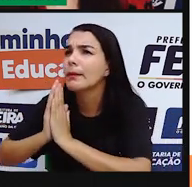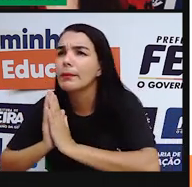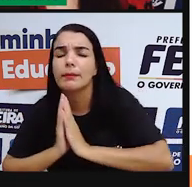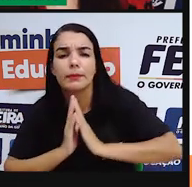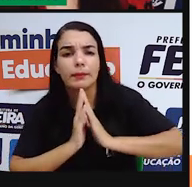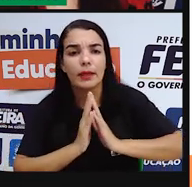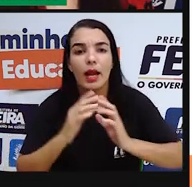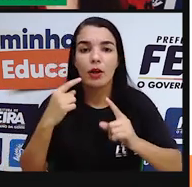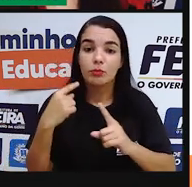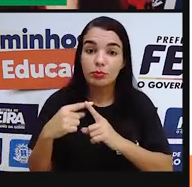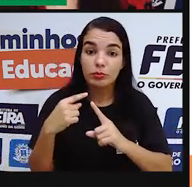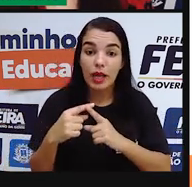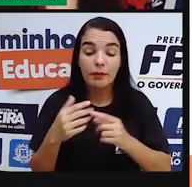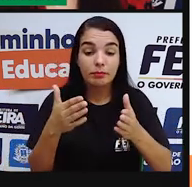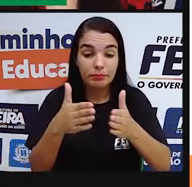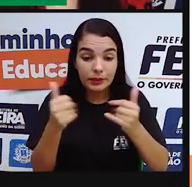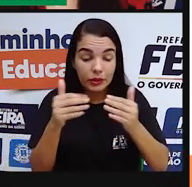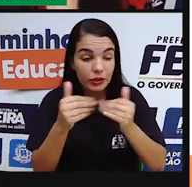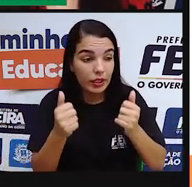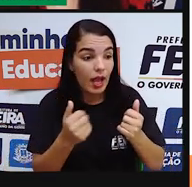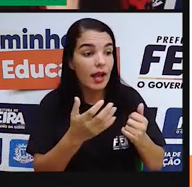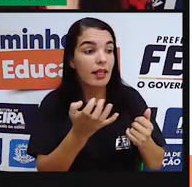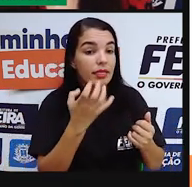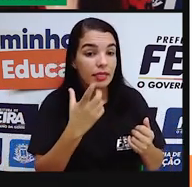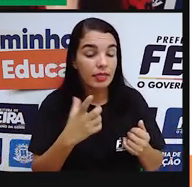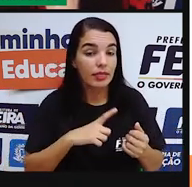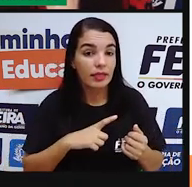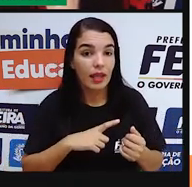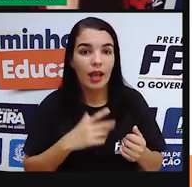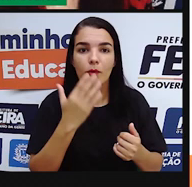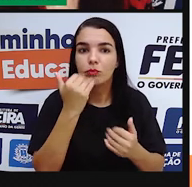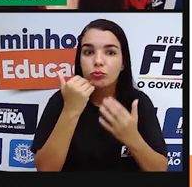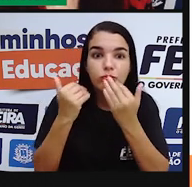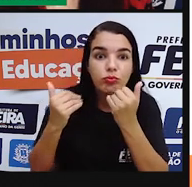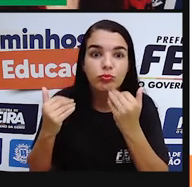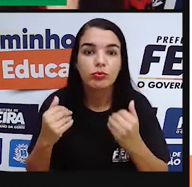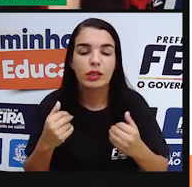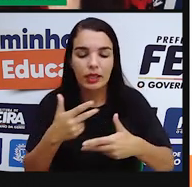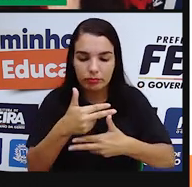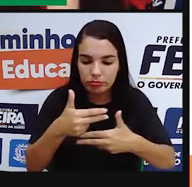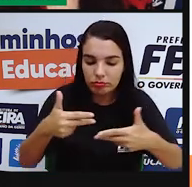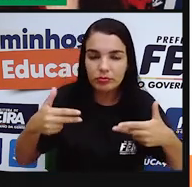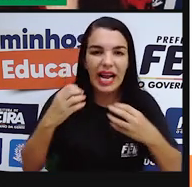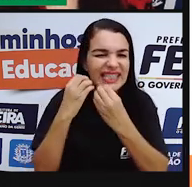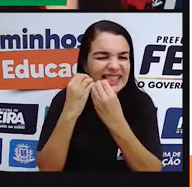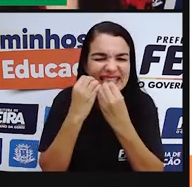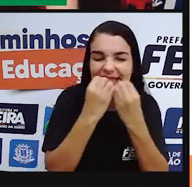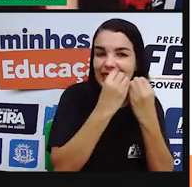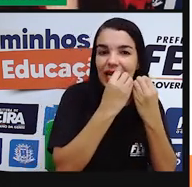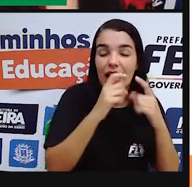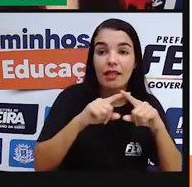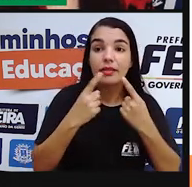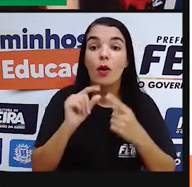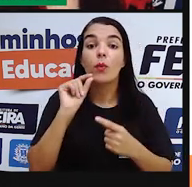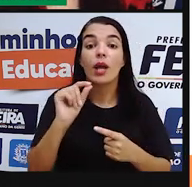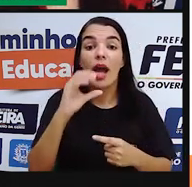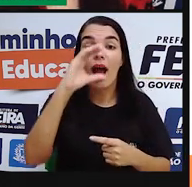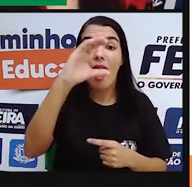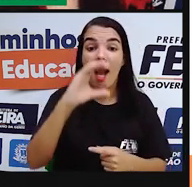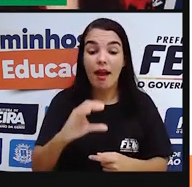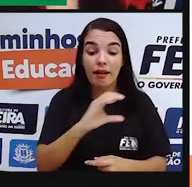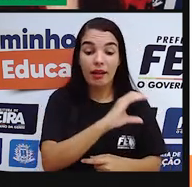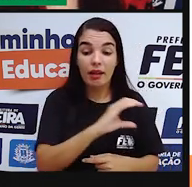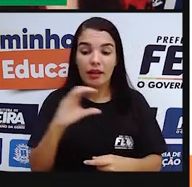pois era nessa altura que se começava aí o período da colheita de cereais. E a igreja, ela tratou logo de se